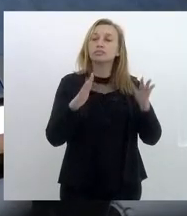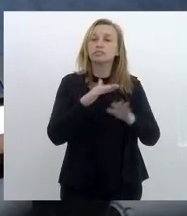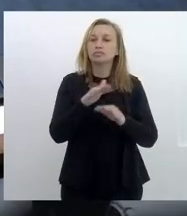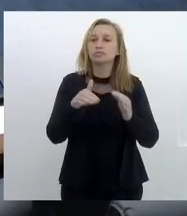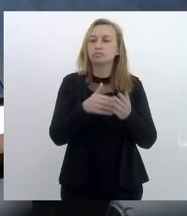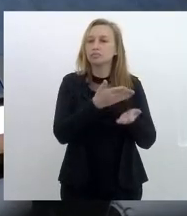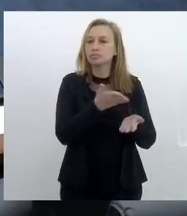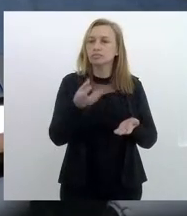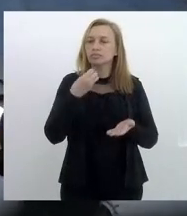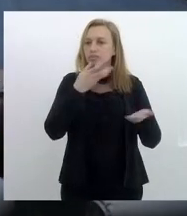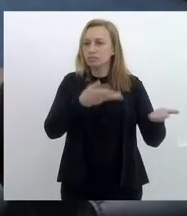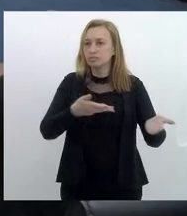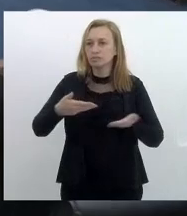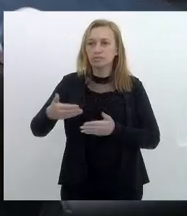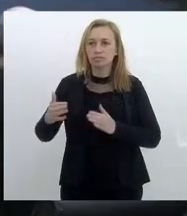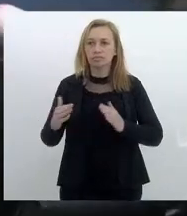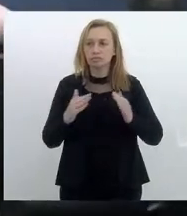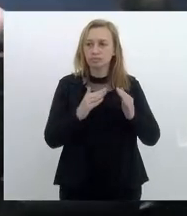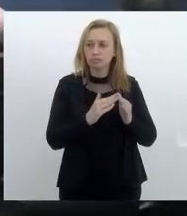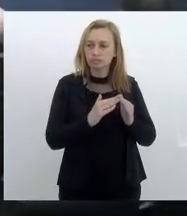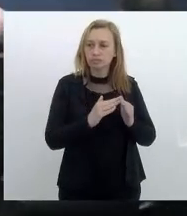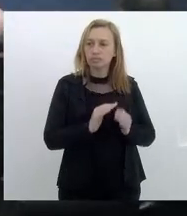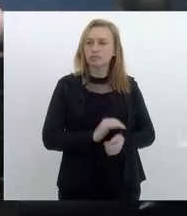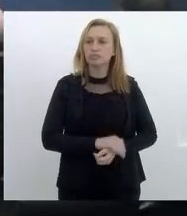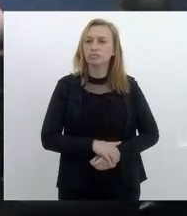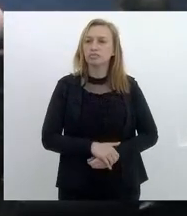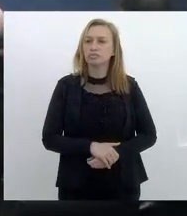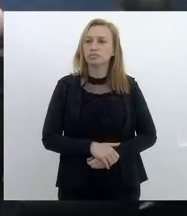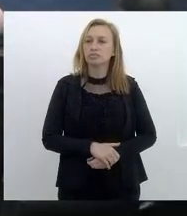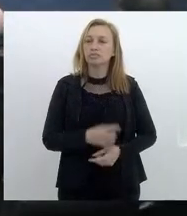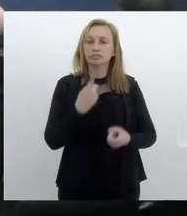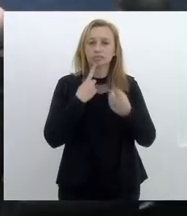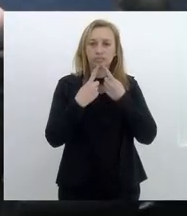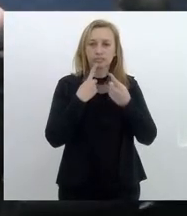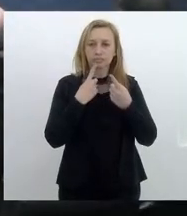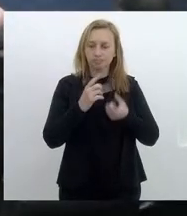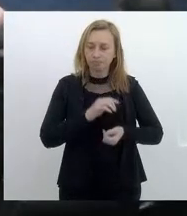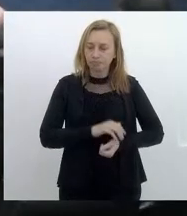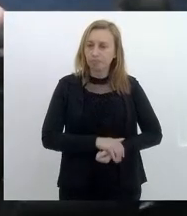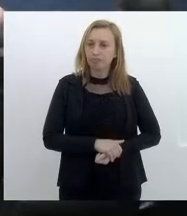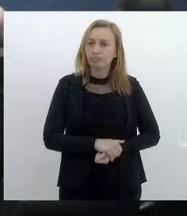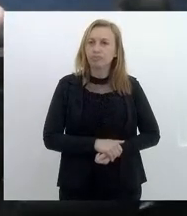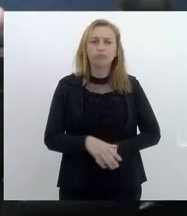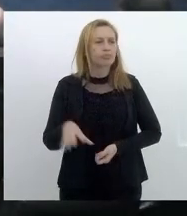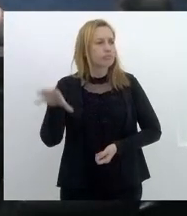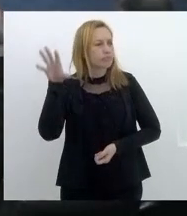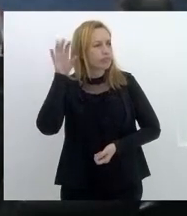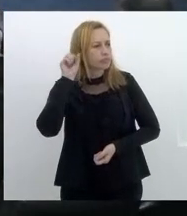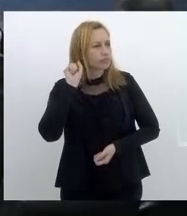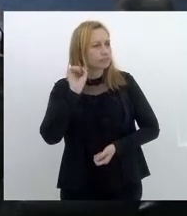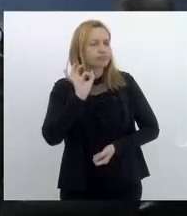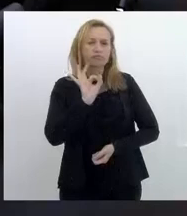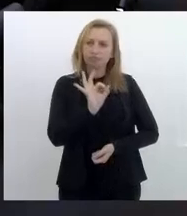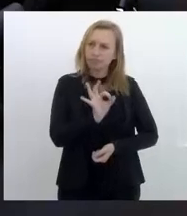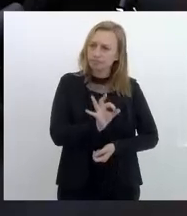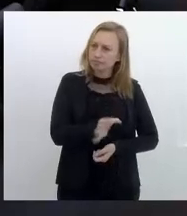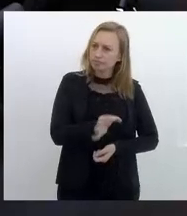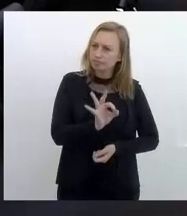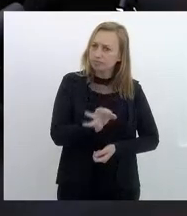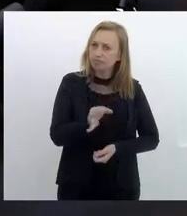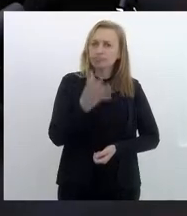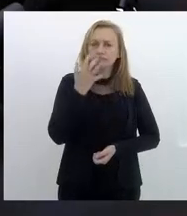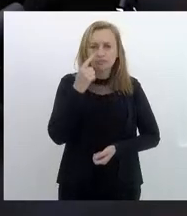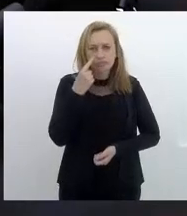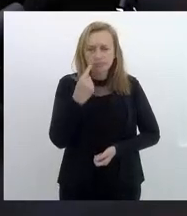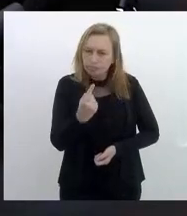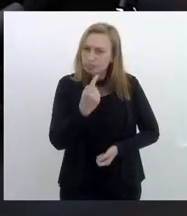todos bem-vindos a esta casa e este esta discussão eu ouvi atentamente e